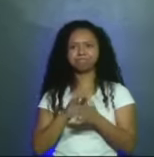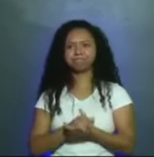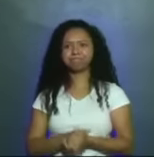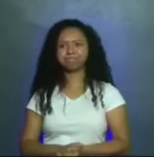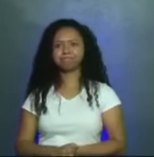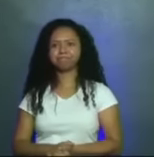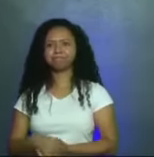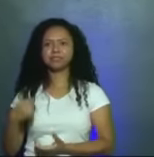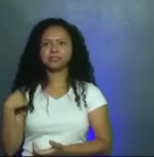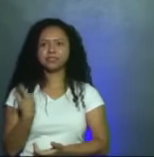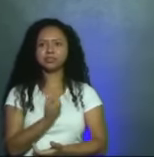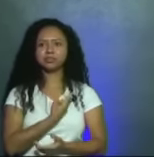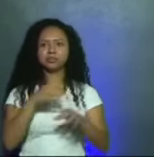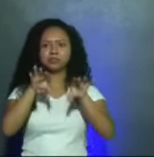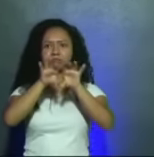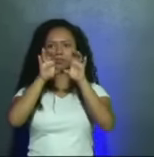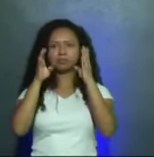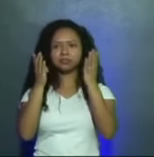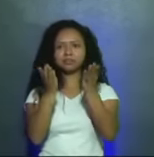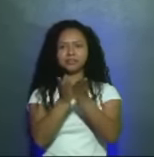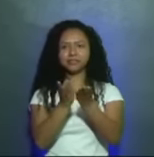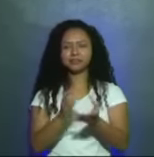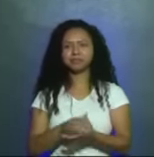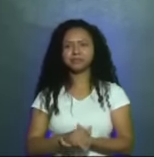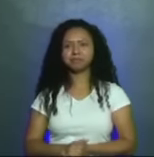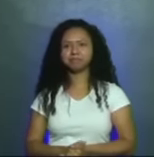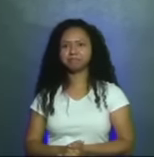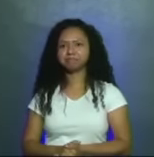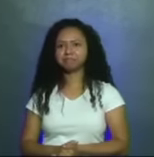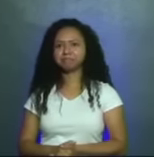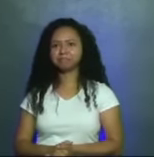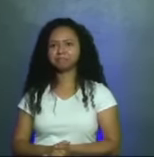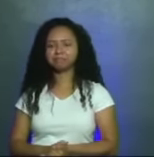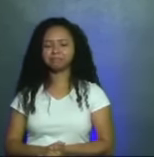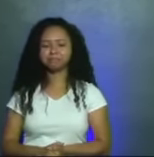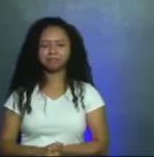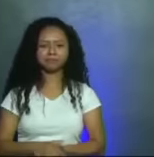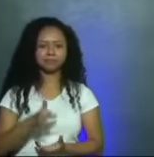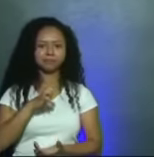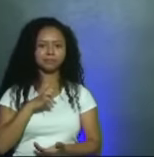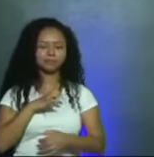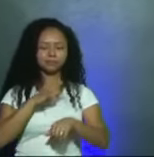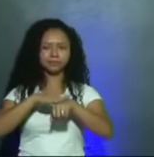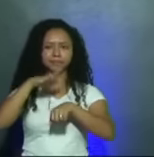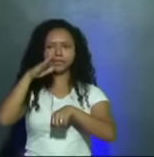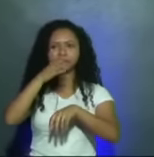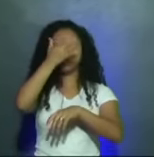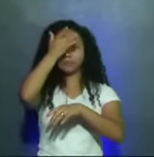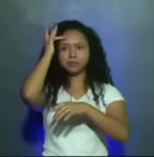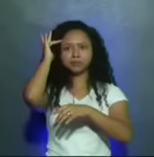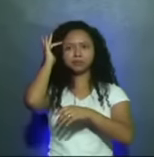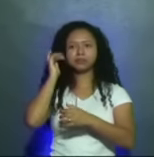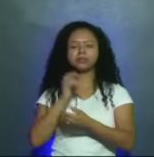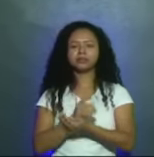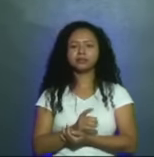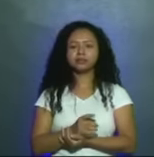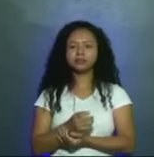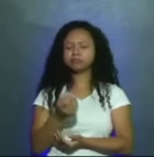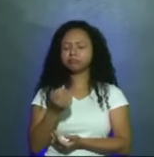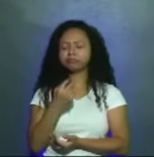né? Aleluia. Glória a Deus. Tem mais alguém? Não perca essa